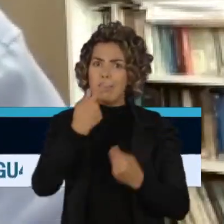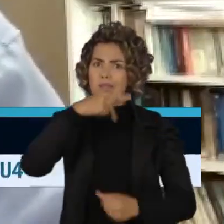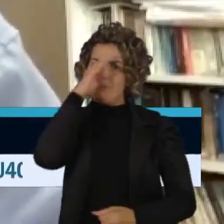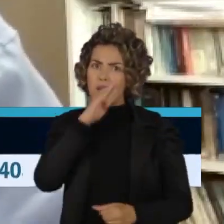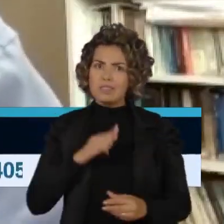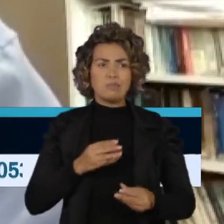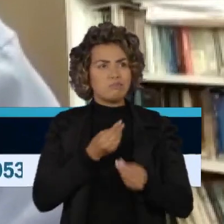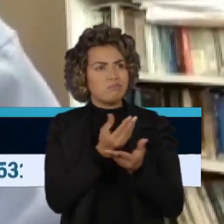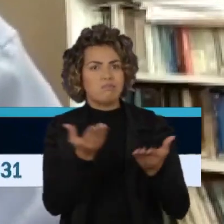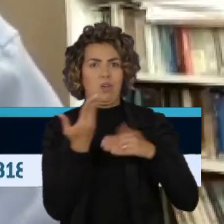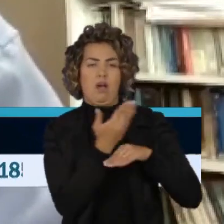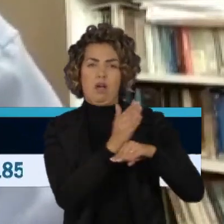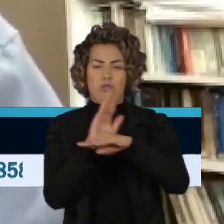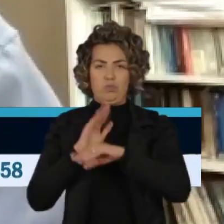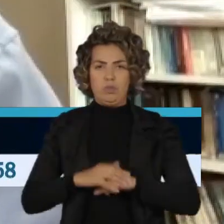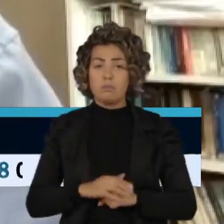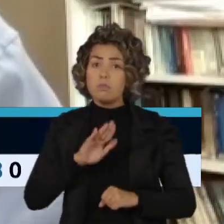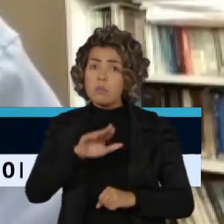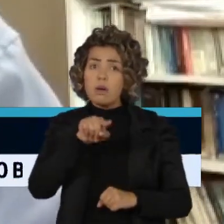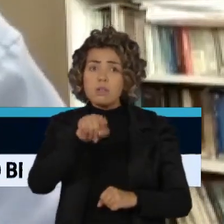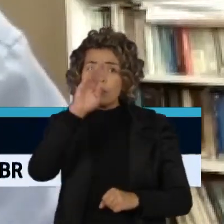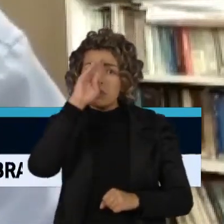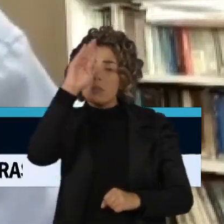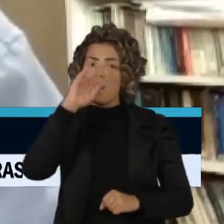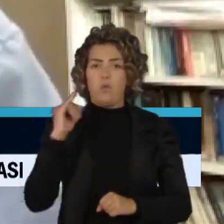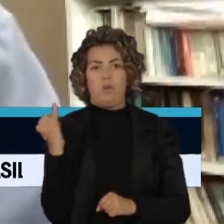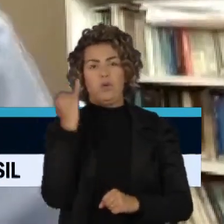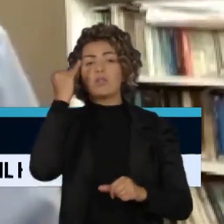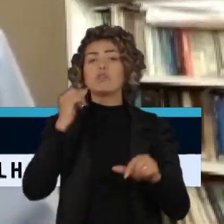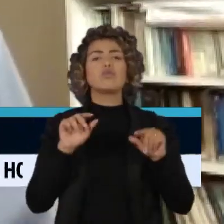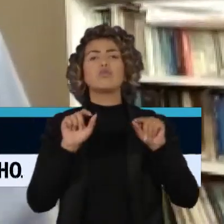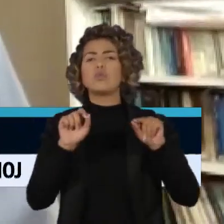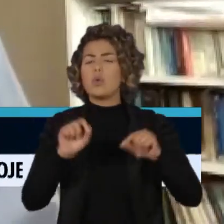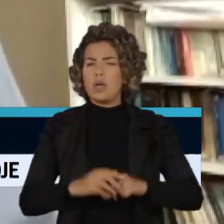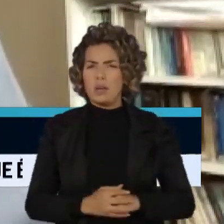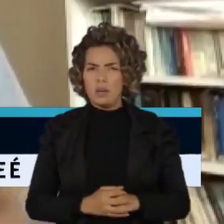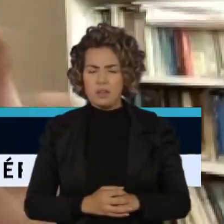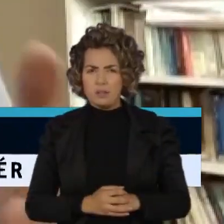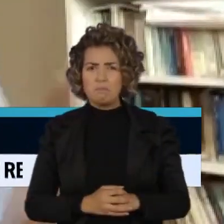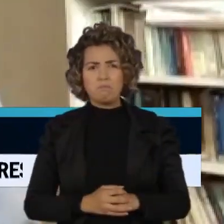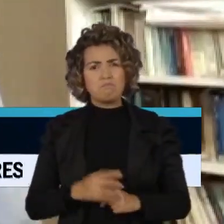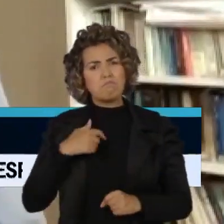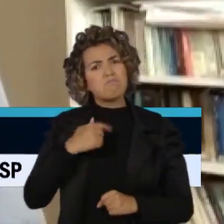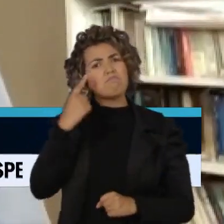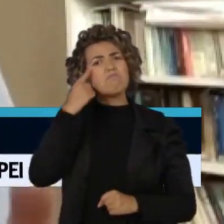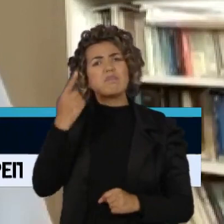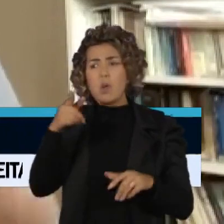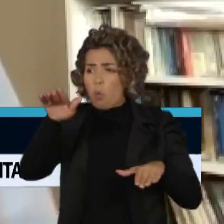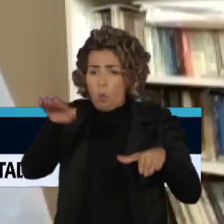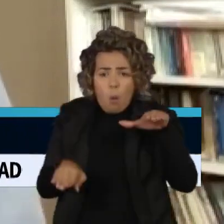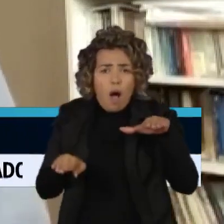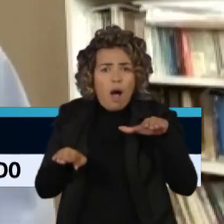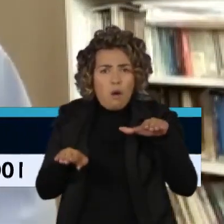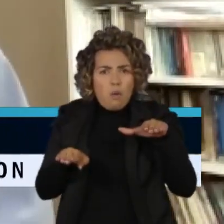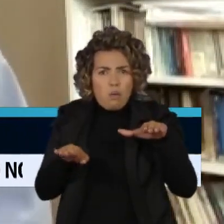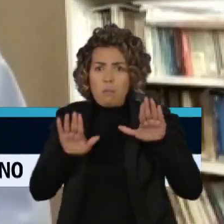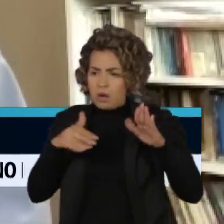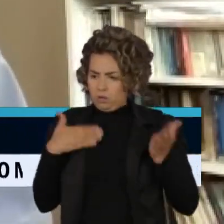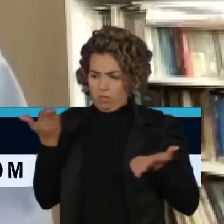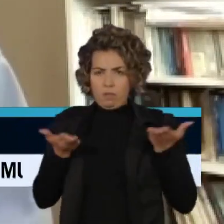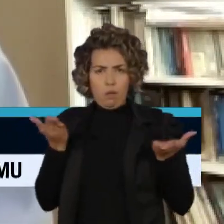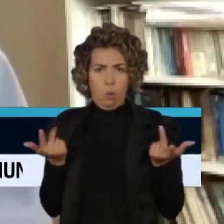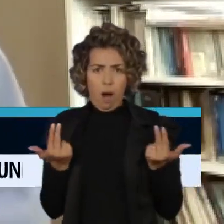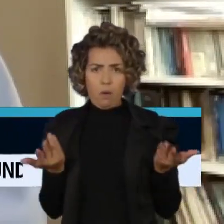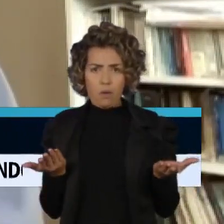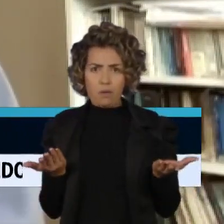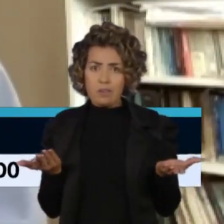uma situação bem objetiva nós não podemos tratar aquilo que é desigual de forma igual Isso